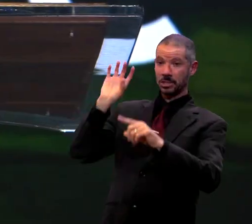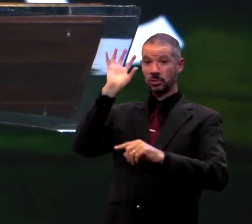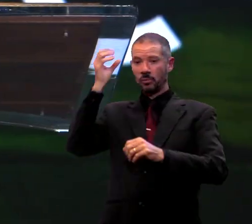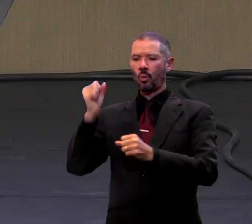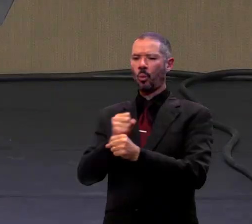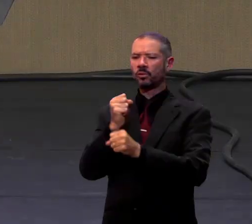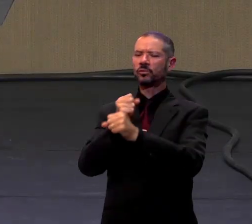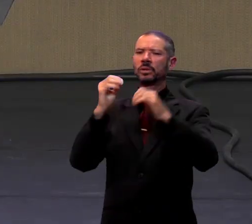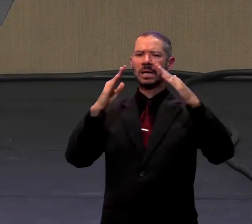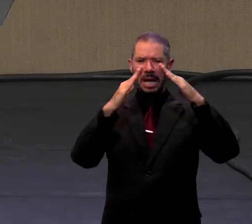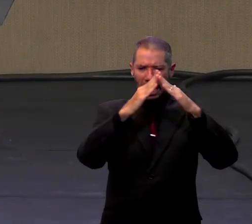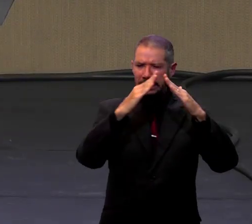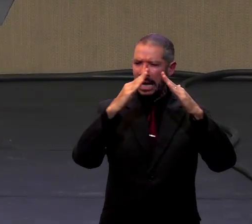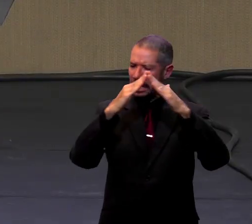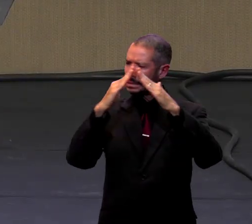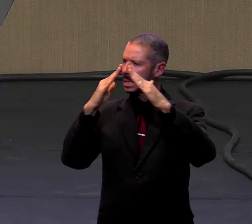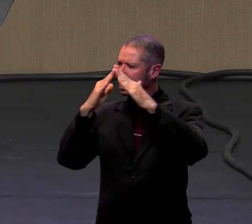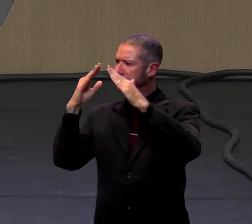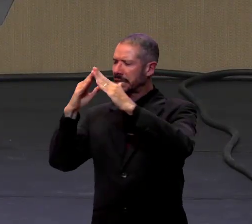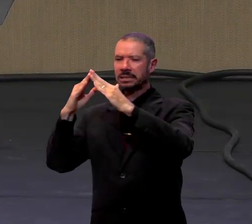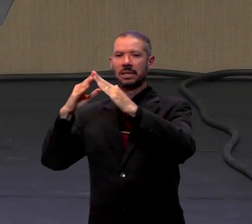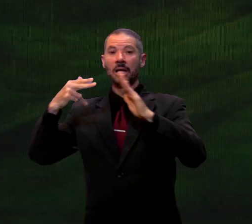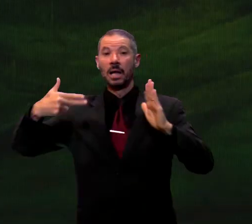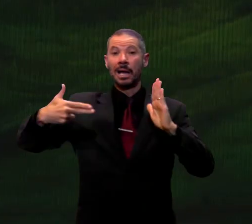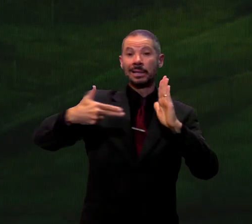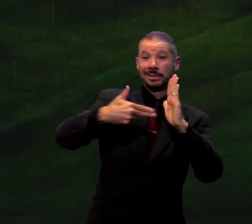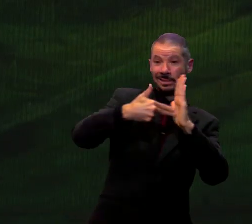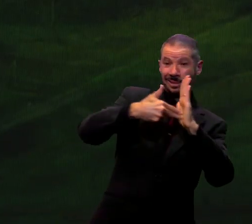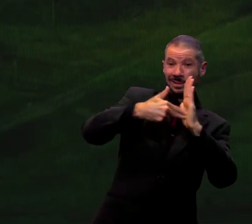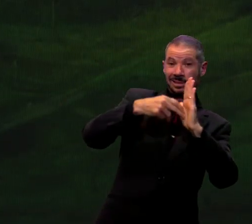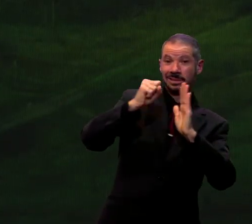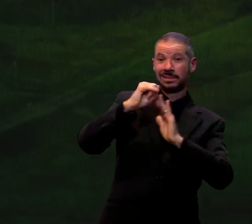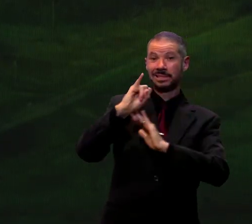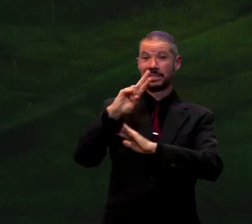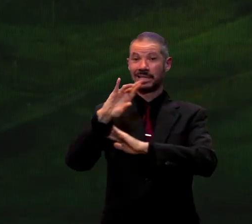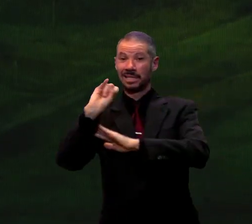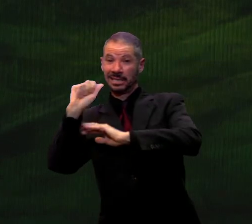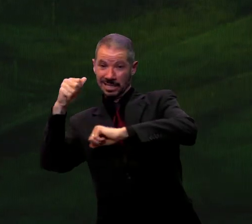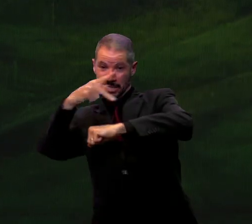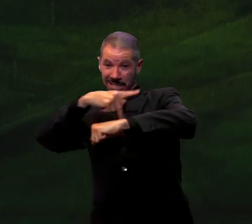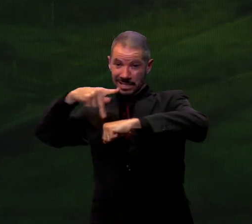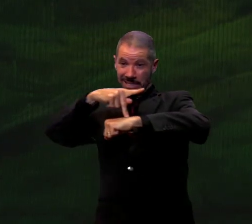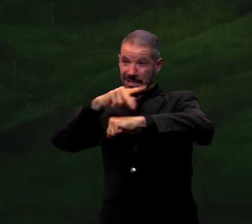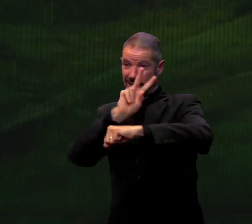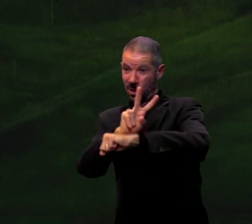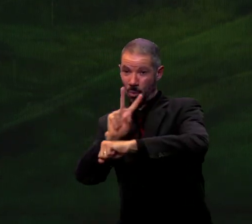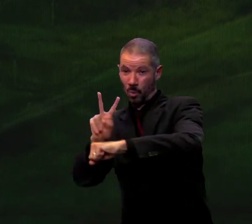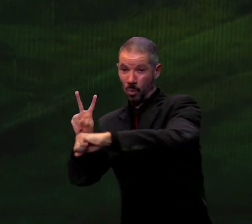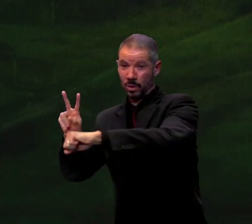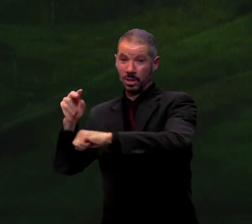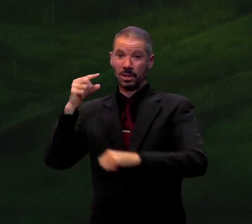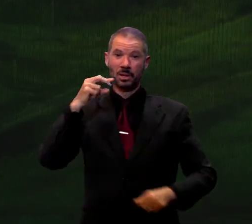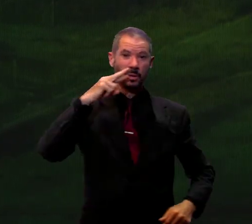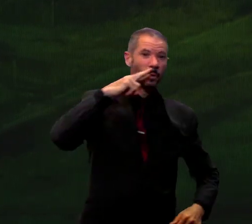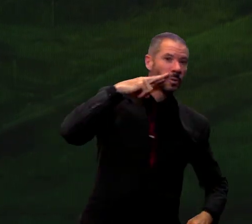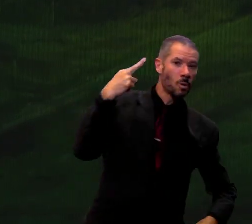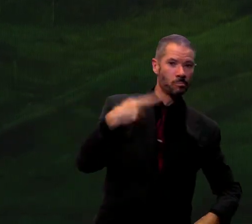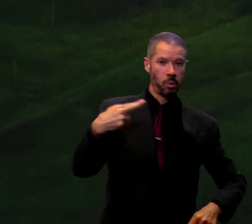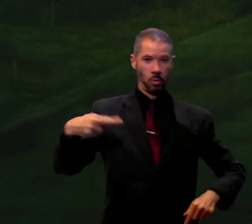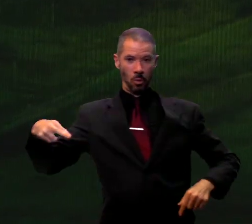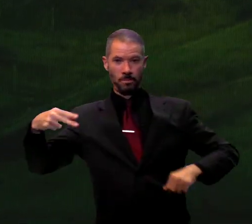construir casas na Síria para aqueles que estão sofrendo lá, mas que também abriga pessoas da Ucrânia aqui no